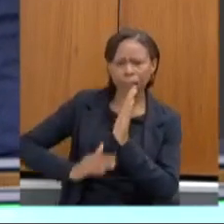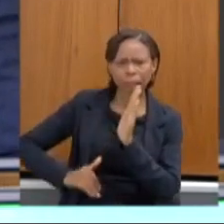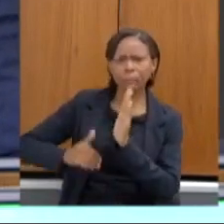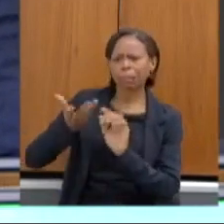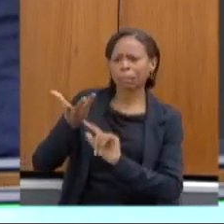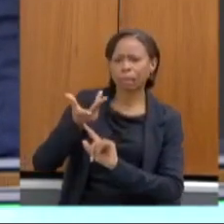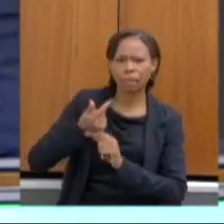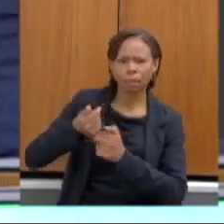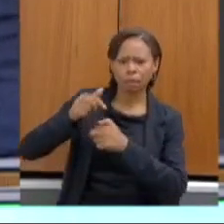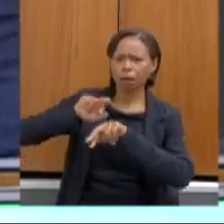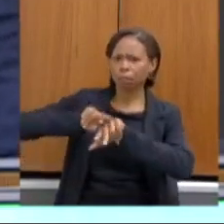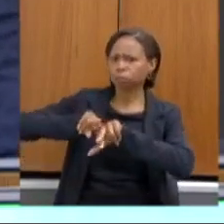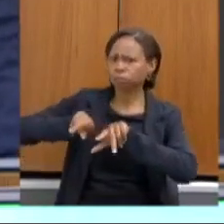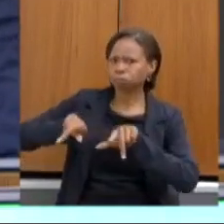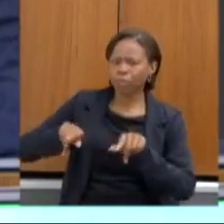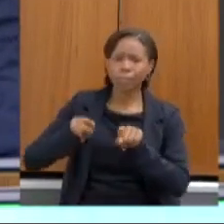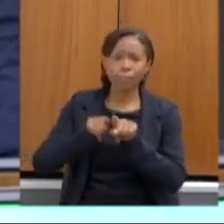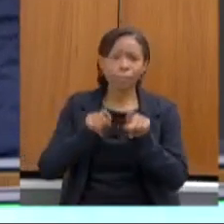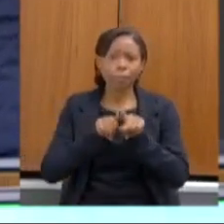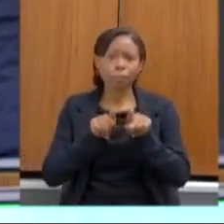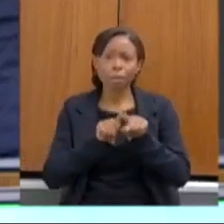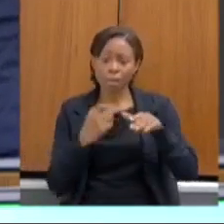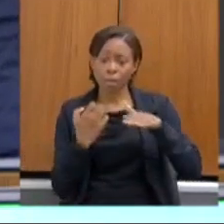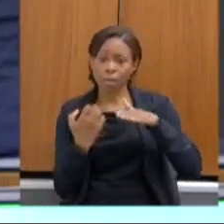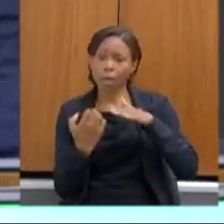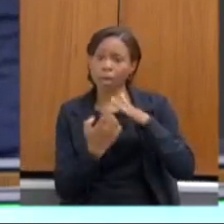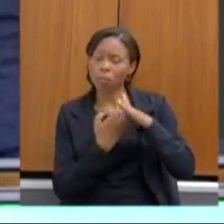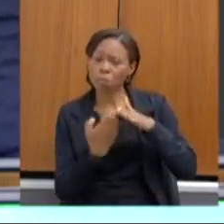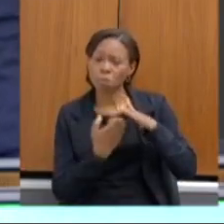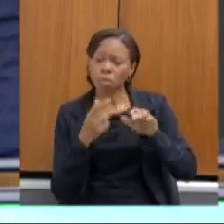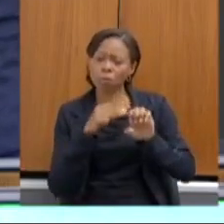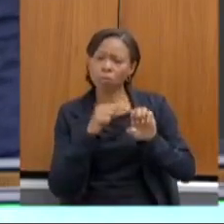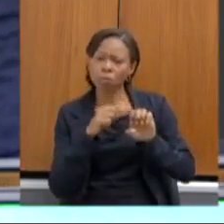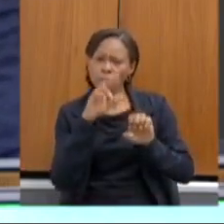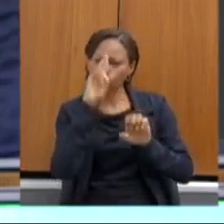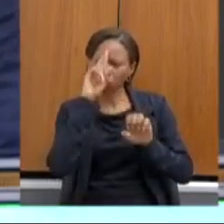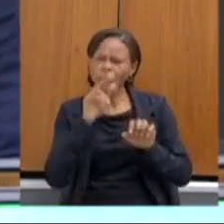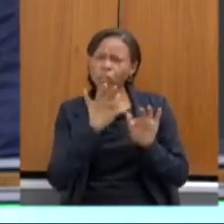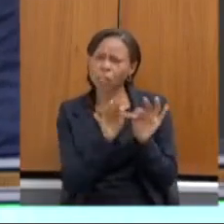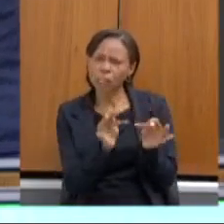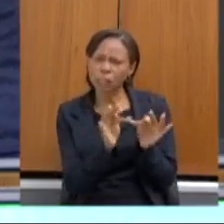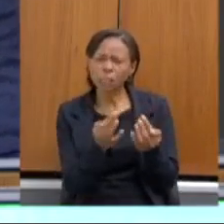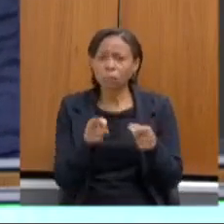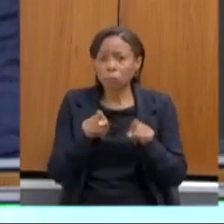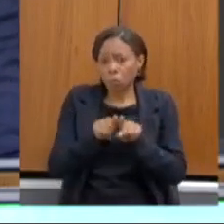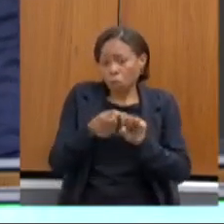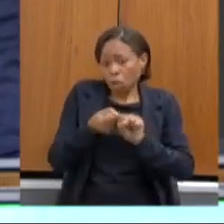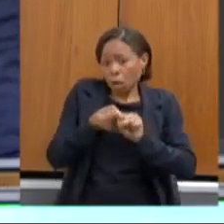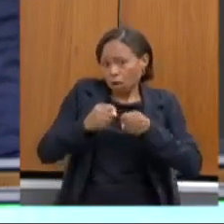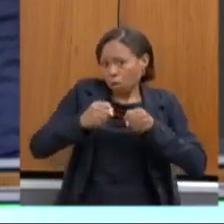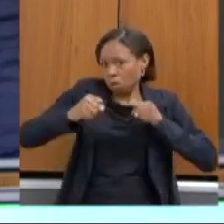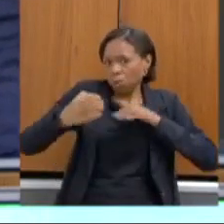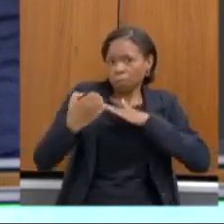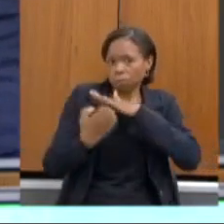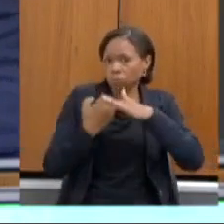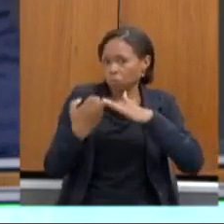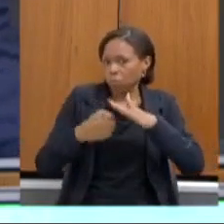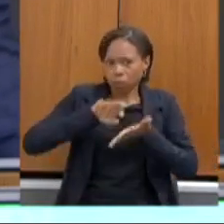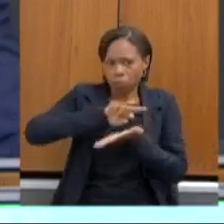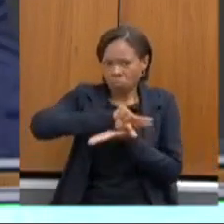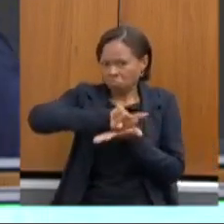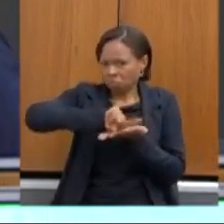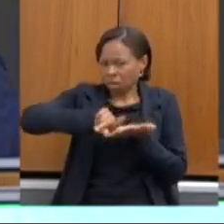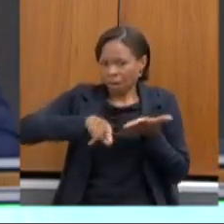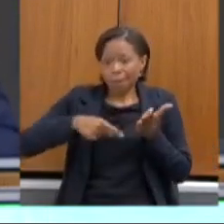Grandes Empresas Grandes Empreendimentos mineradoras a Amazon da vida né empresas globais